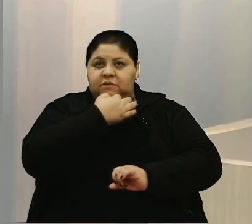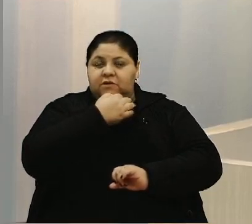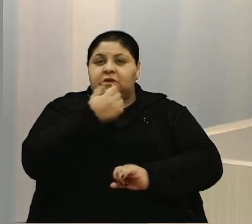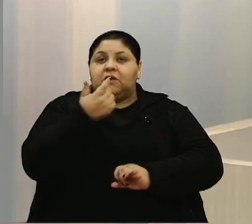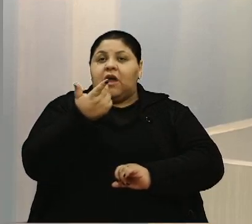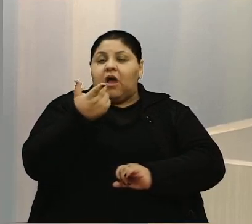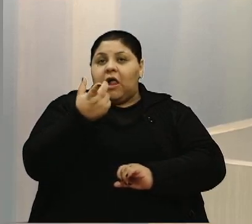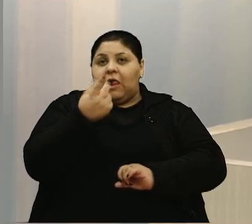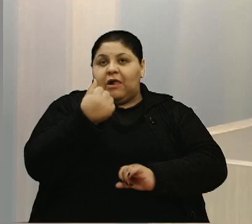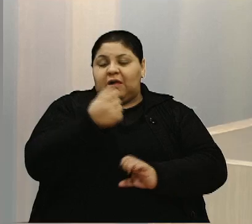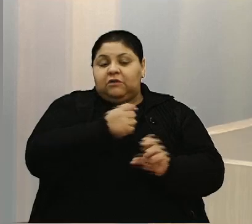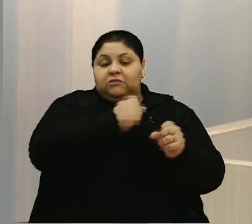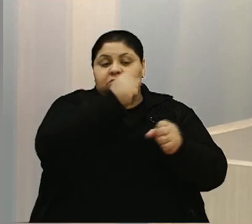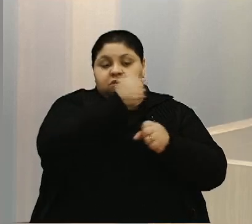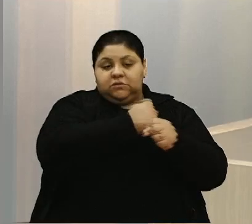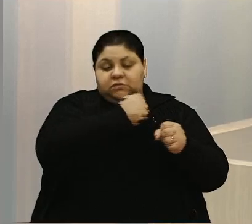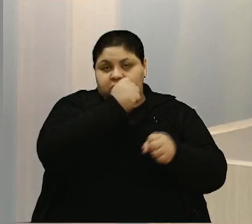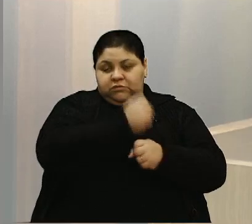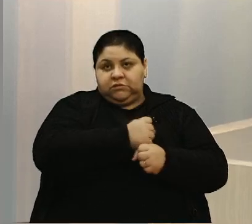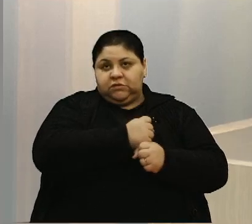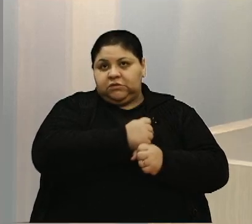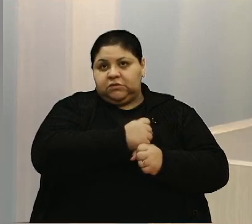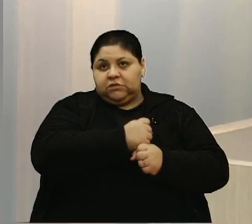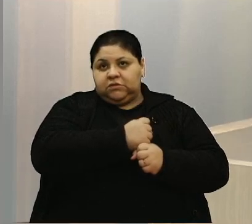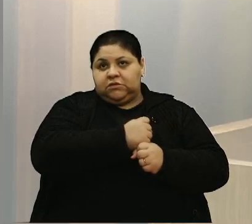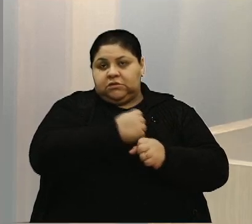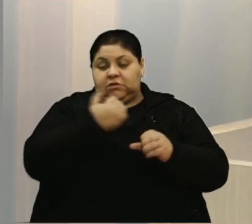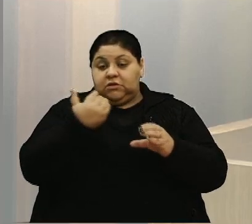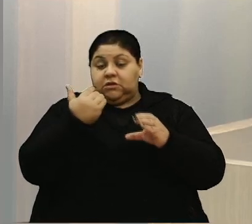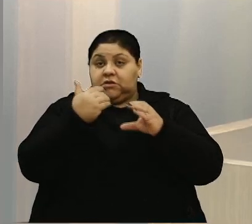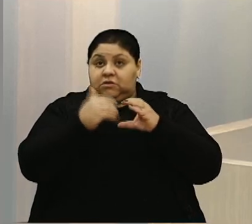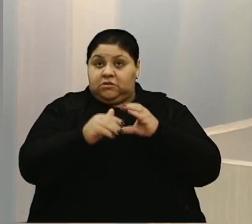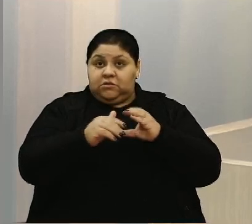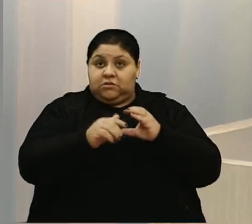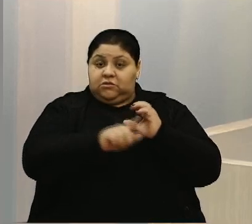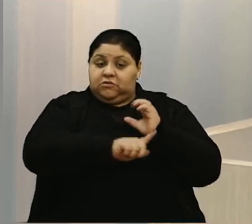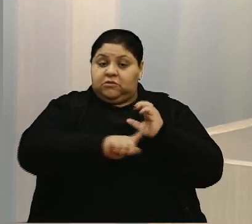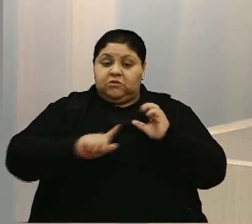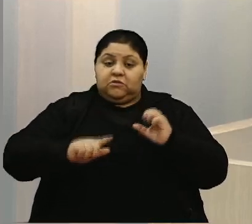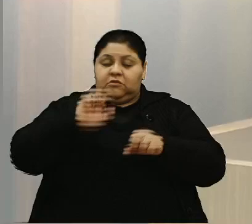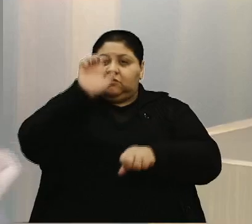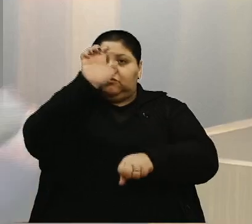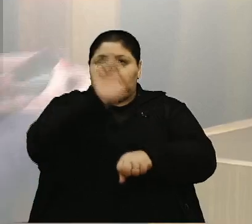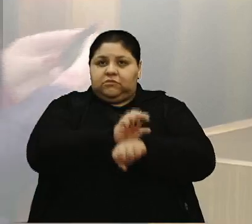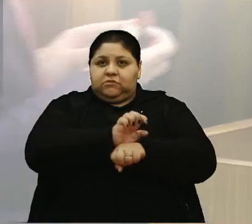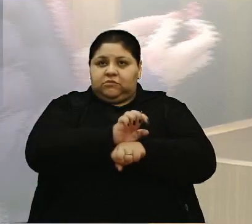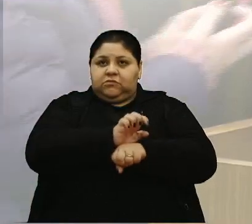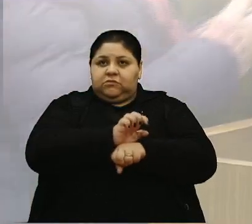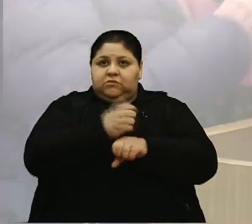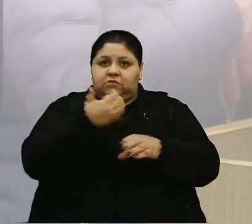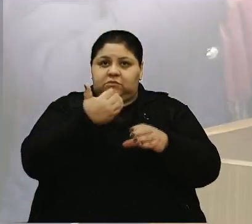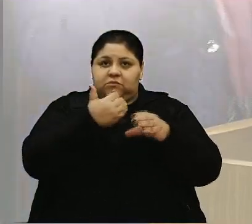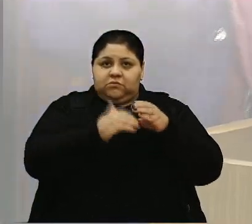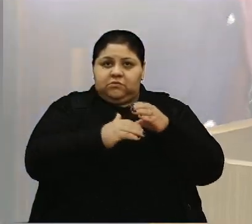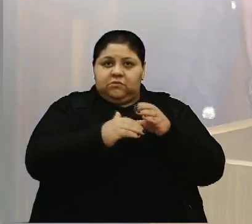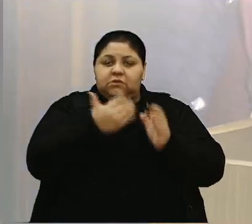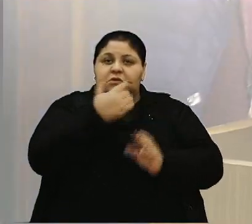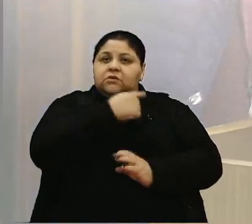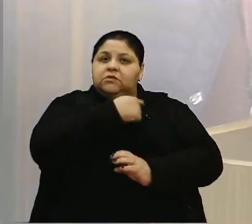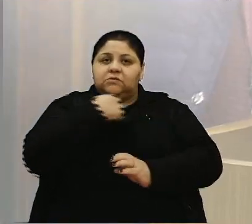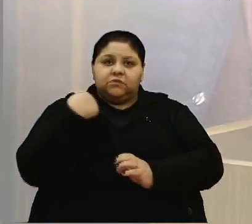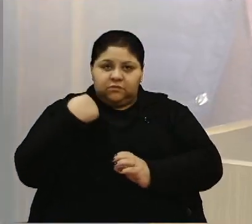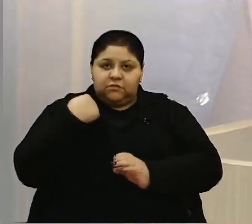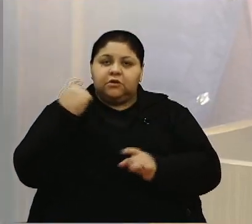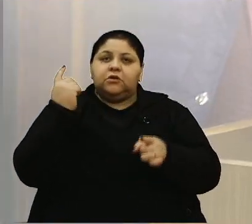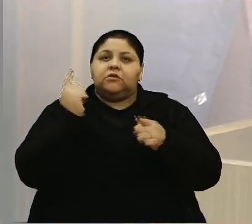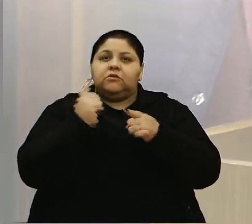recursos para a reforma que vão ser repassados pelo governo do estado, e que esse repasse acabou atrasando em